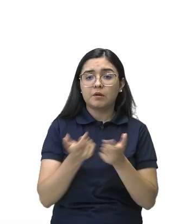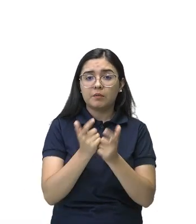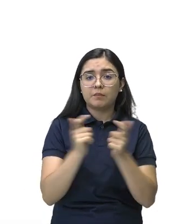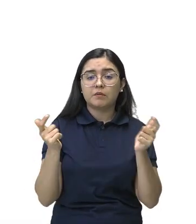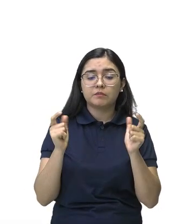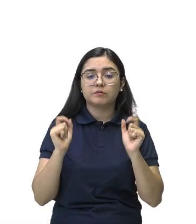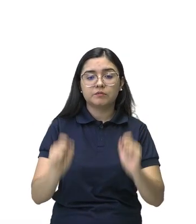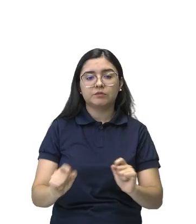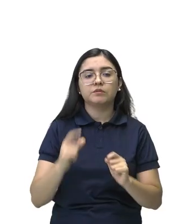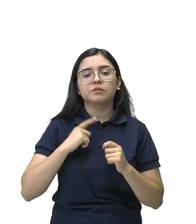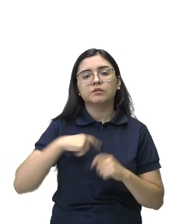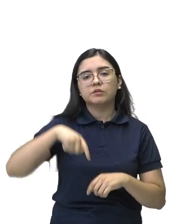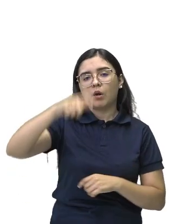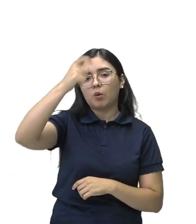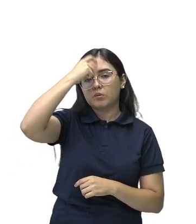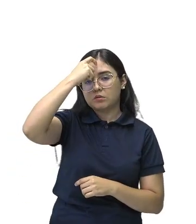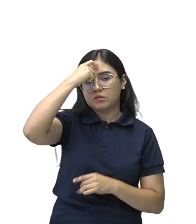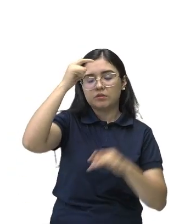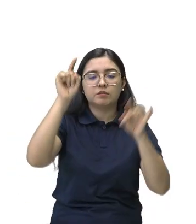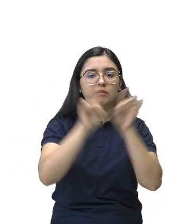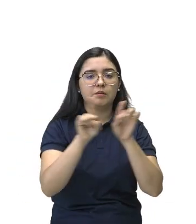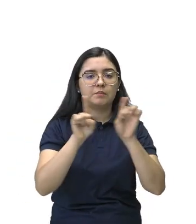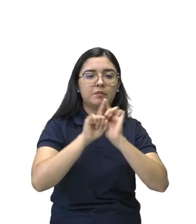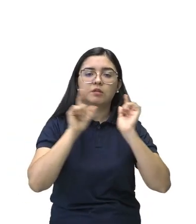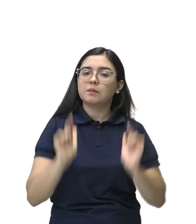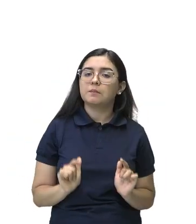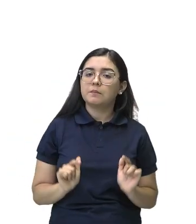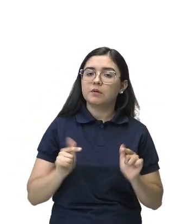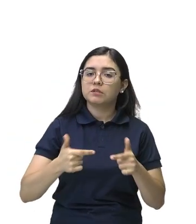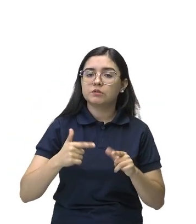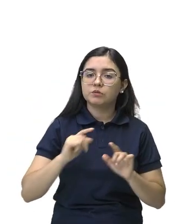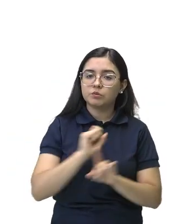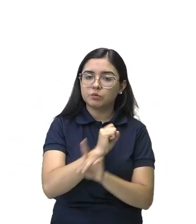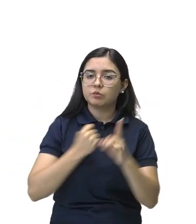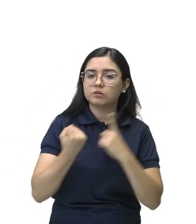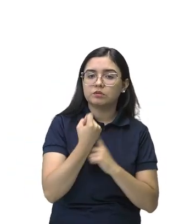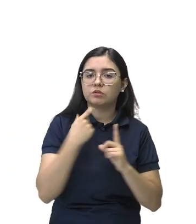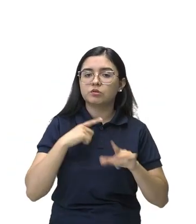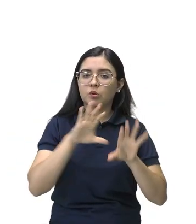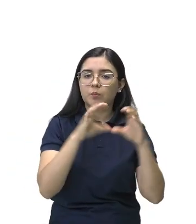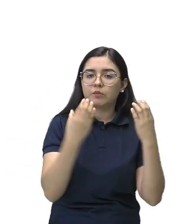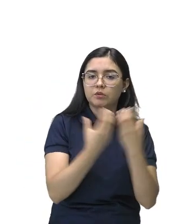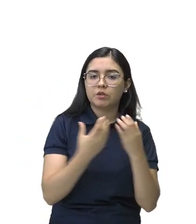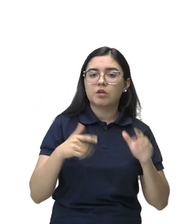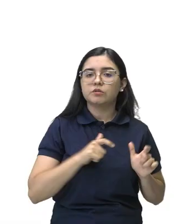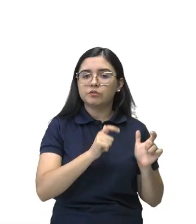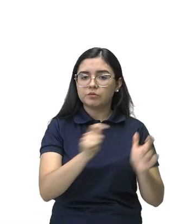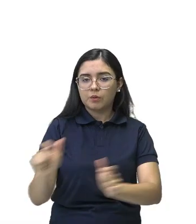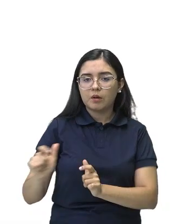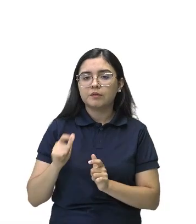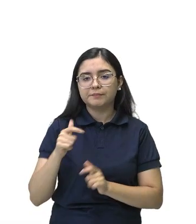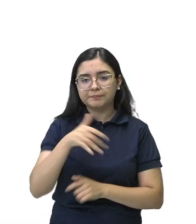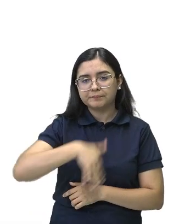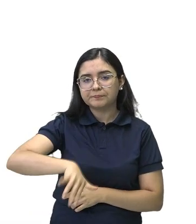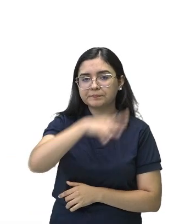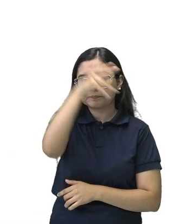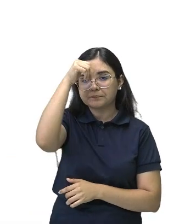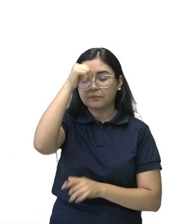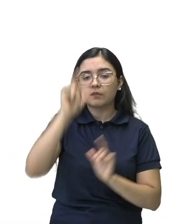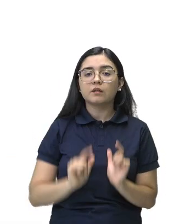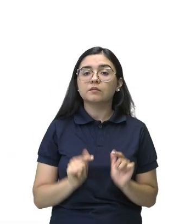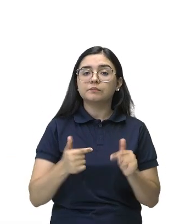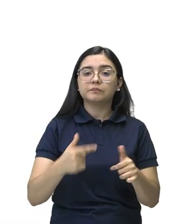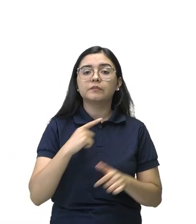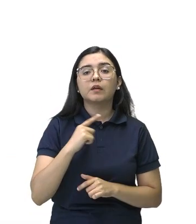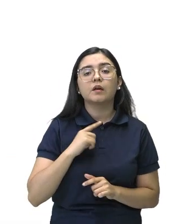da conscientização e da mobilização social entre comunidades locais. Essa mobilização